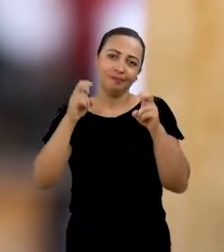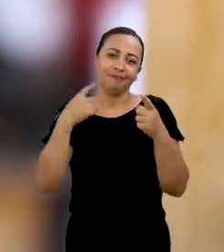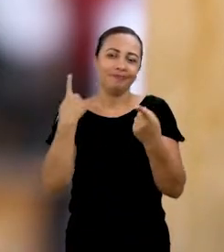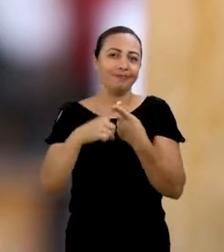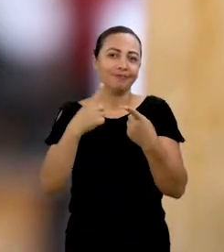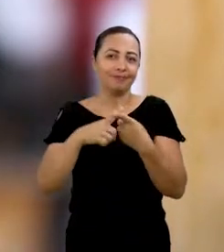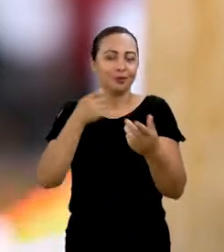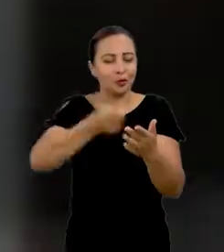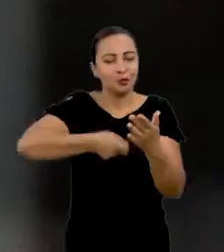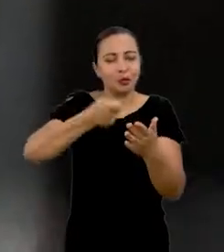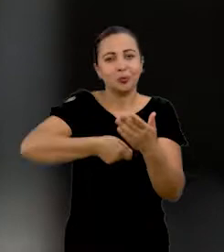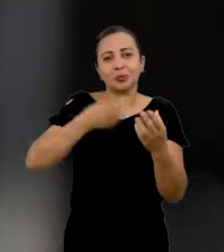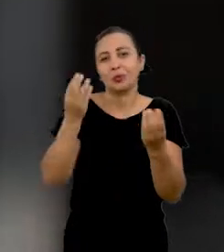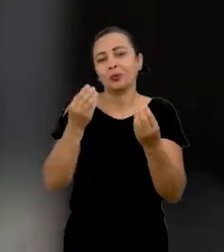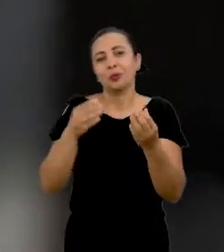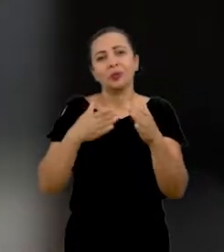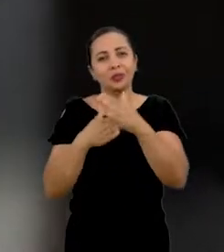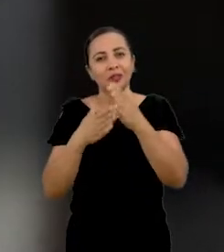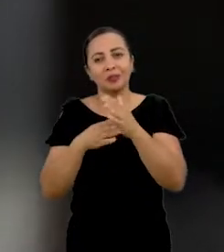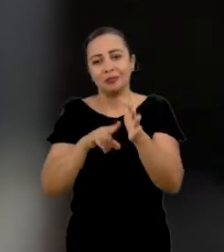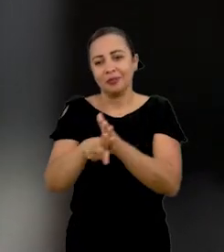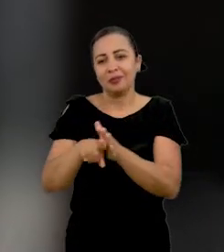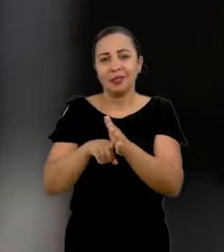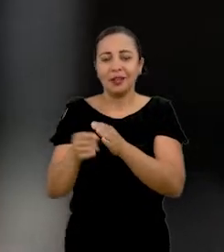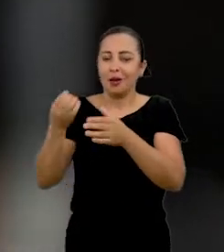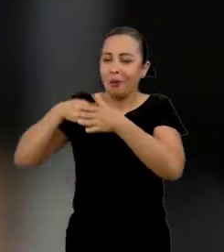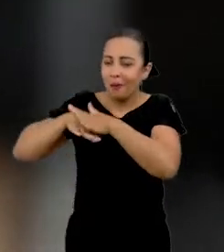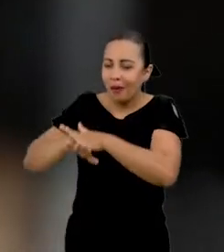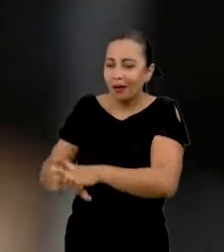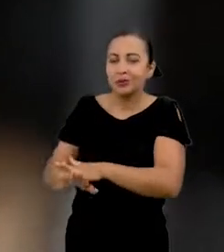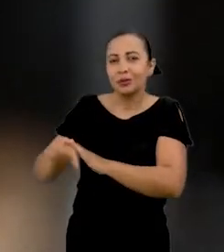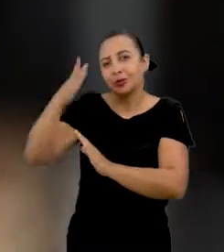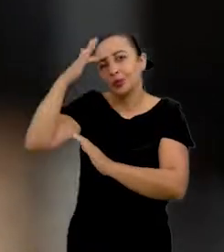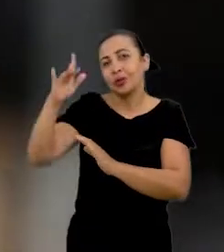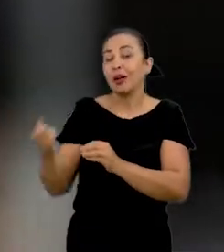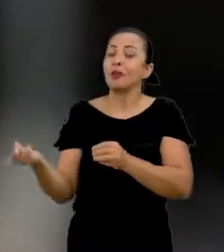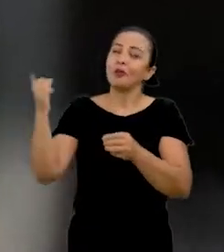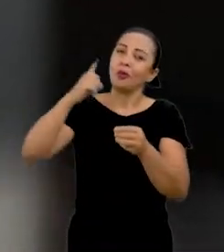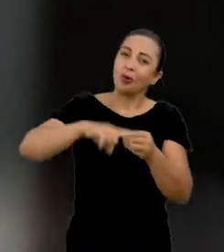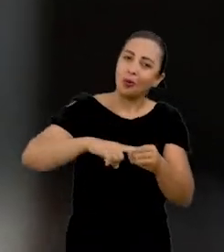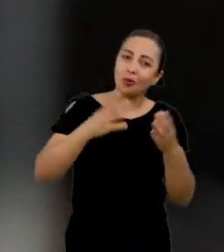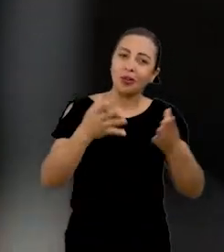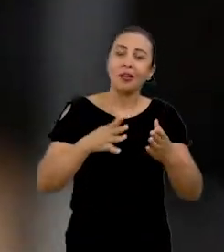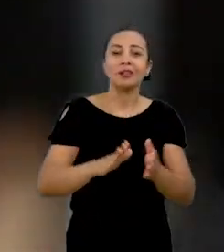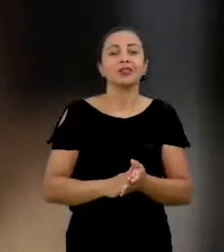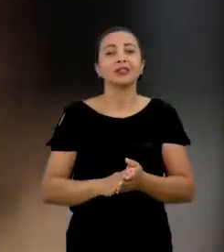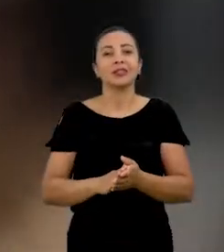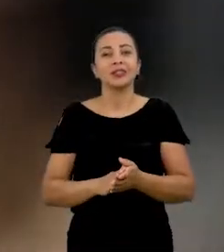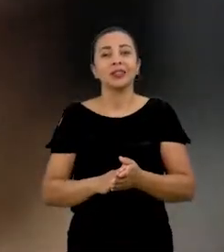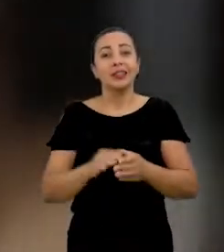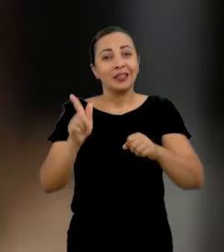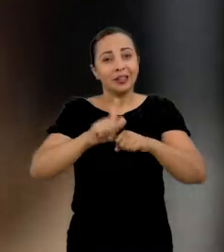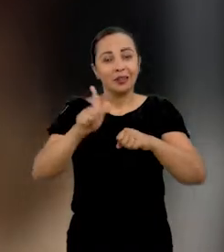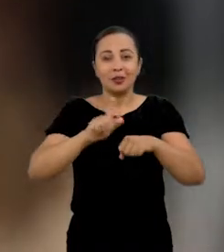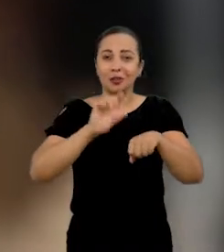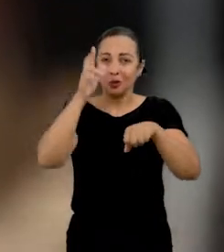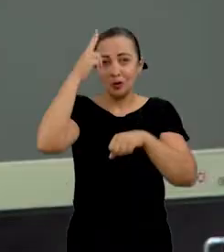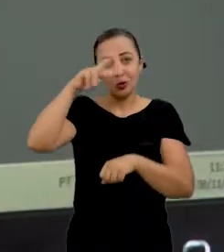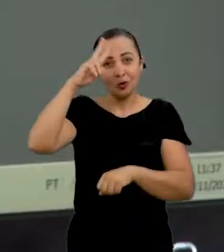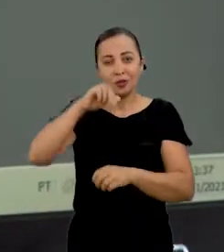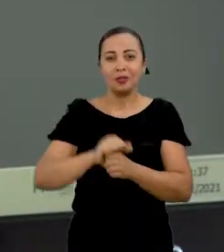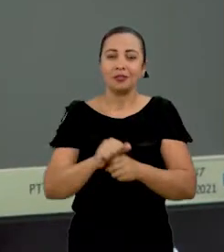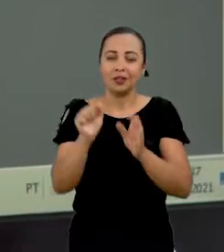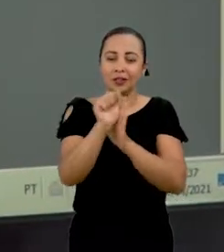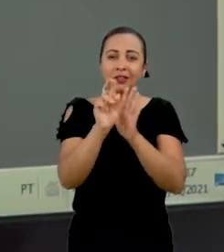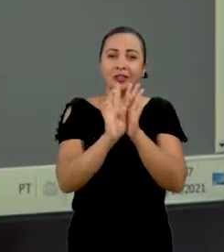a temática, porque exigia muito tempo e pesquisa. Eu guardo esse sonho, volto com esse sonho na graduação em História.